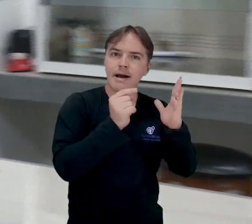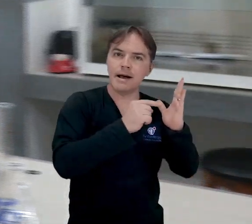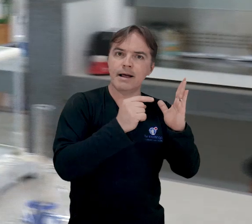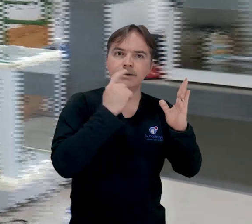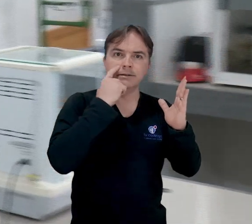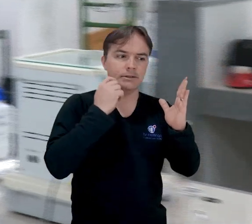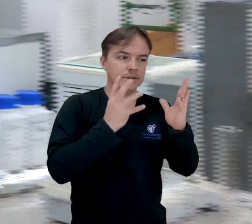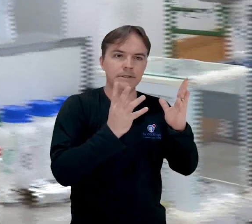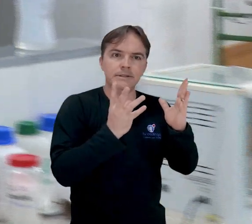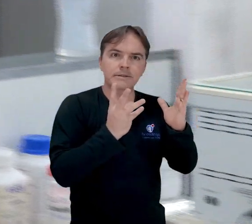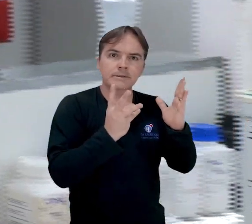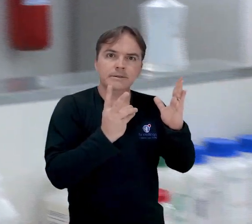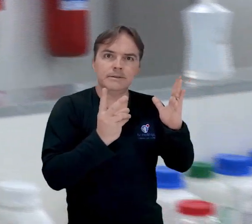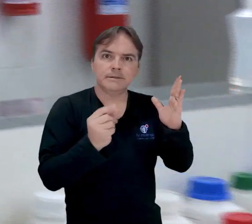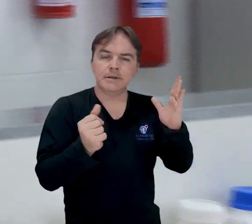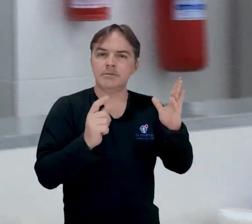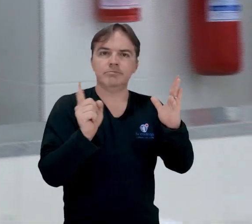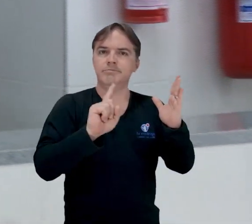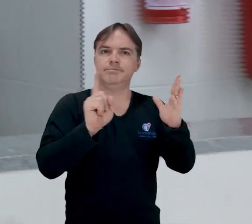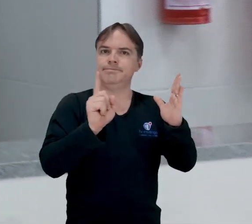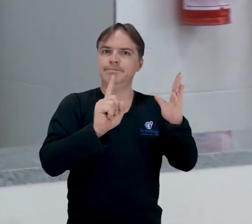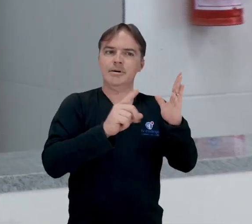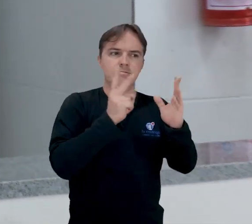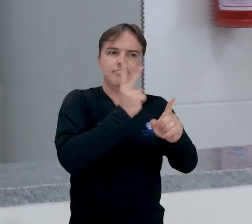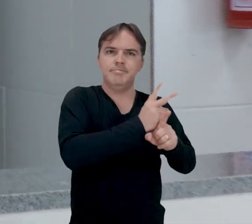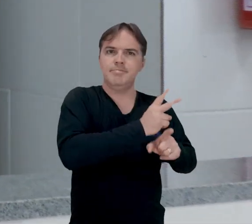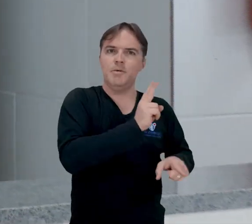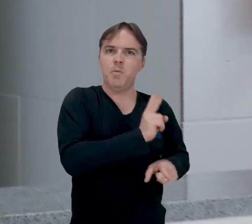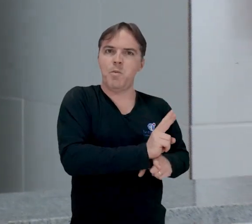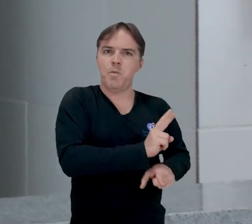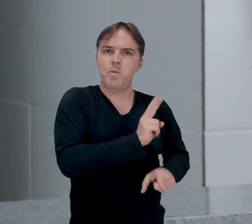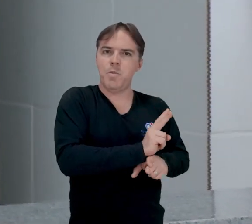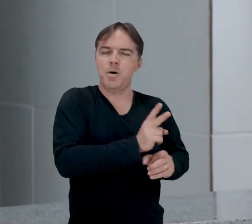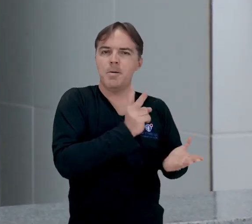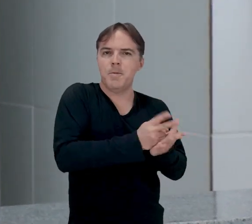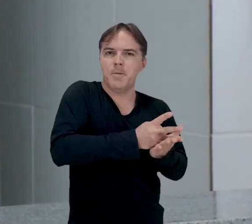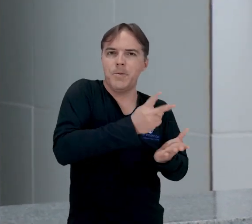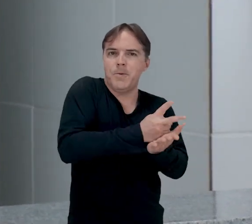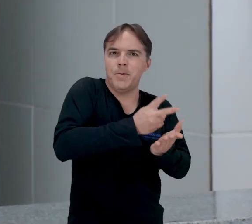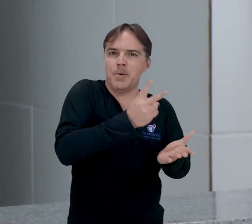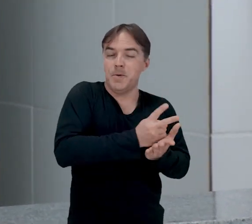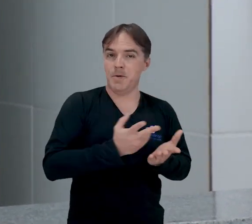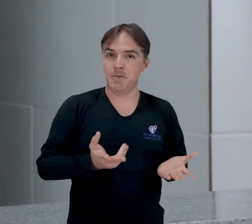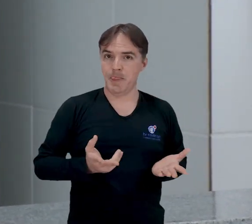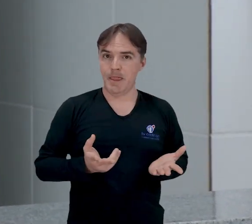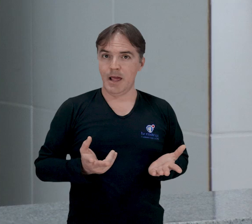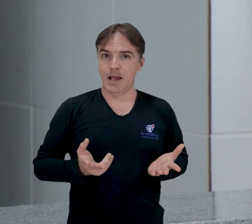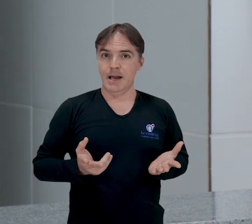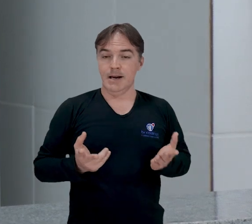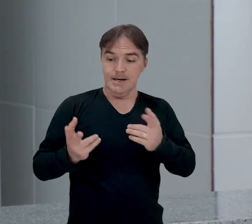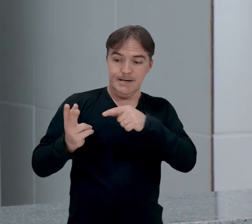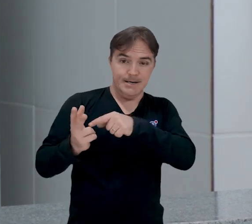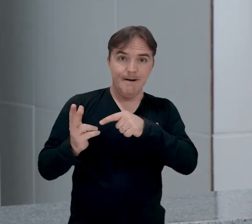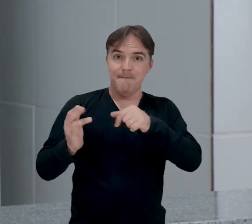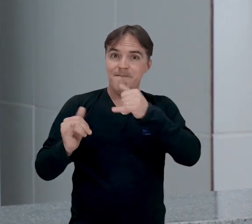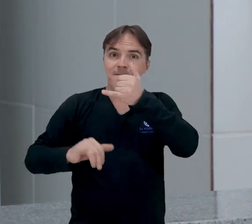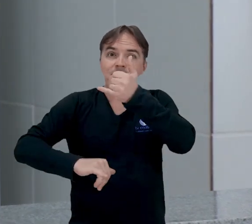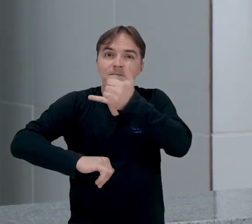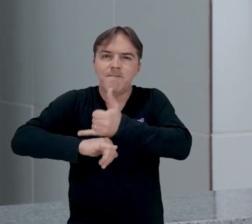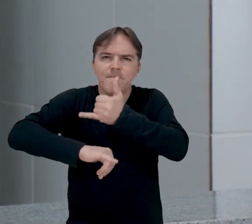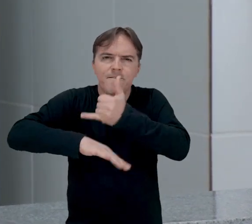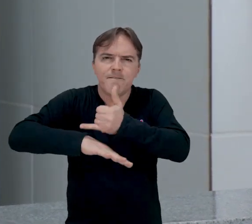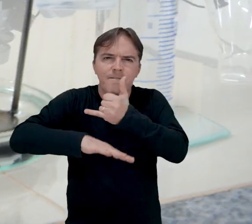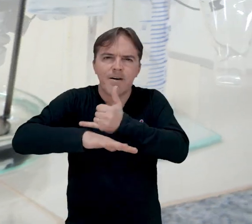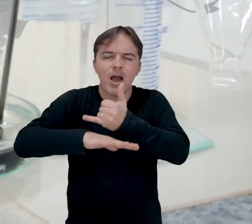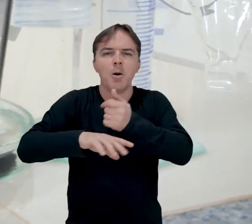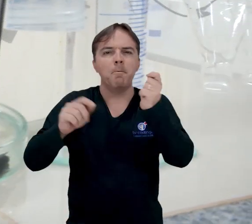massa. E perdendo massa, o objeto que é feito daquele material, ele perde resistência na sua estrutura, pode